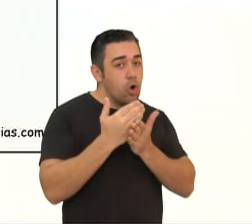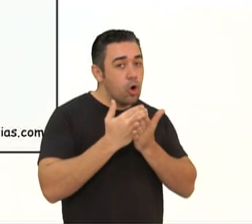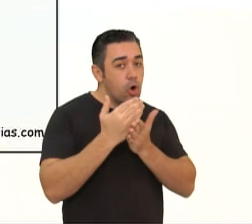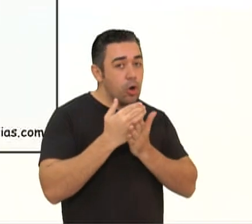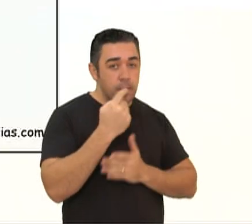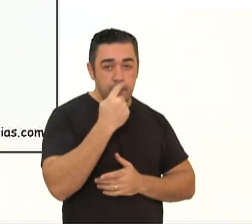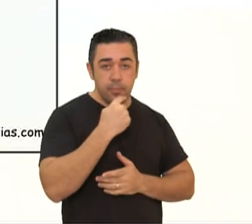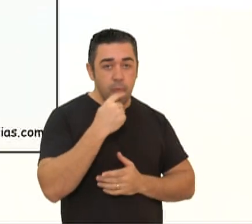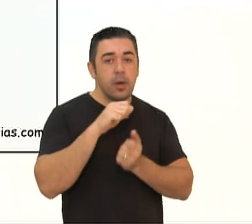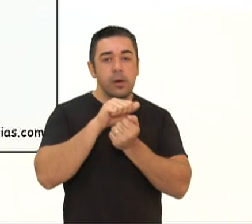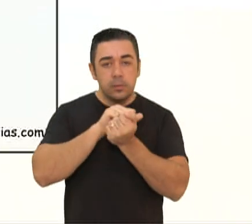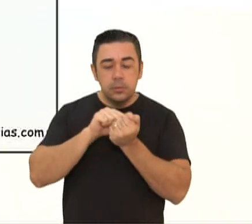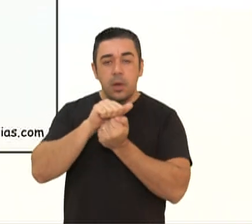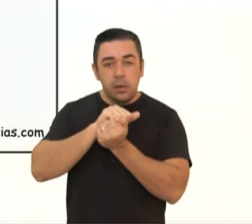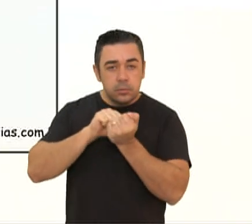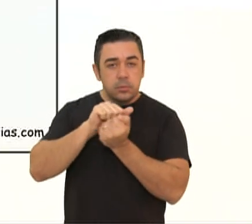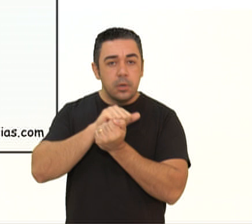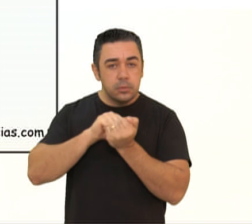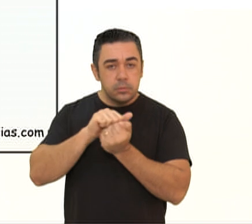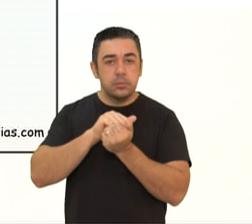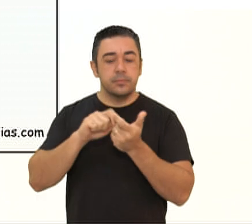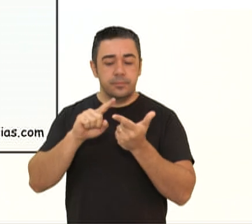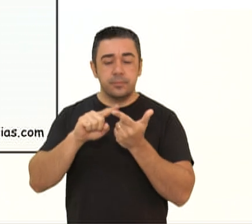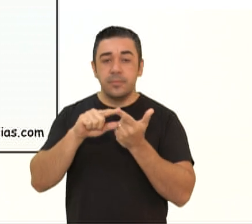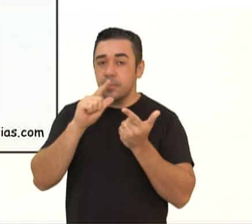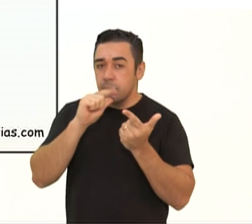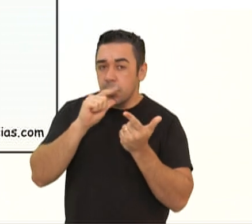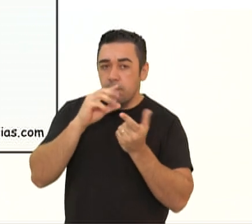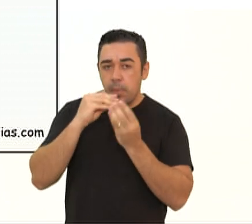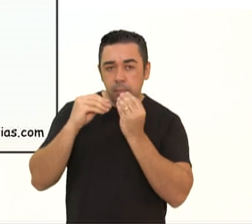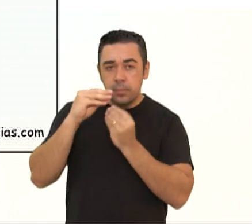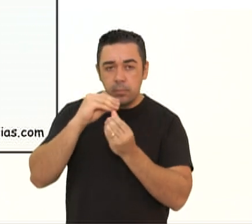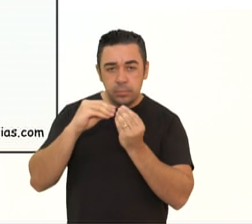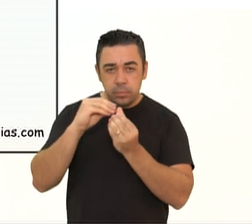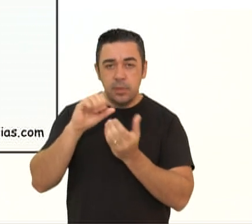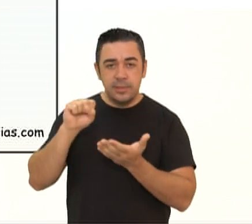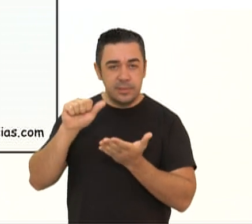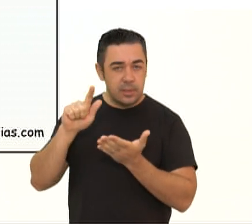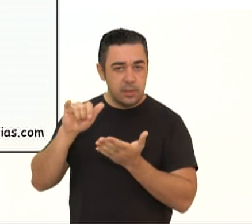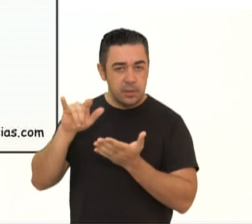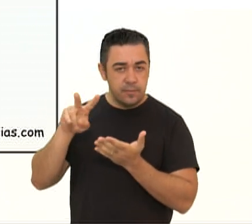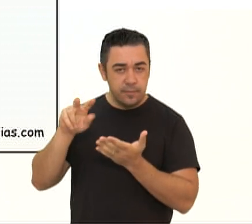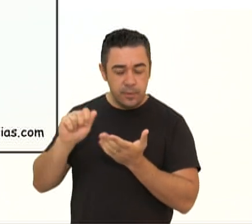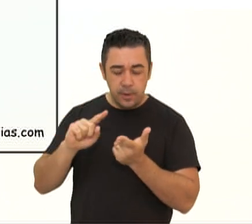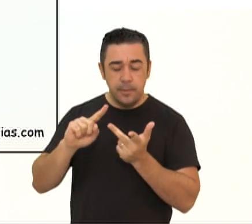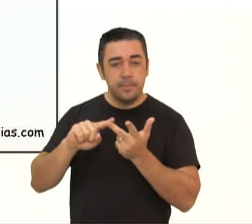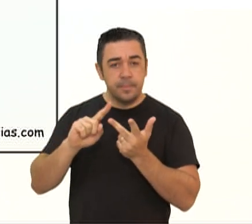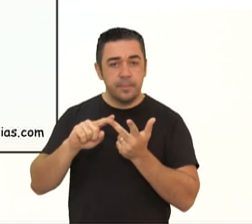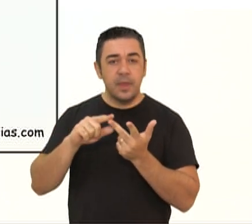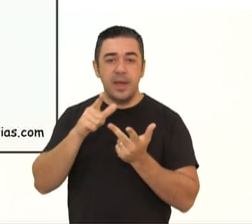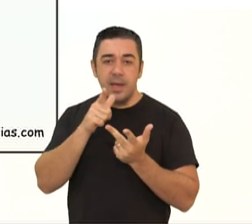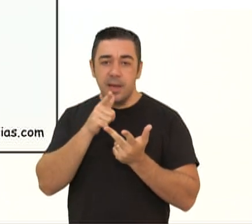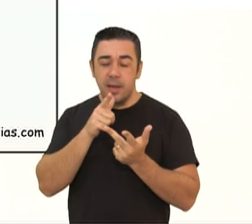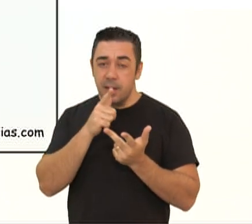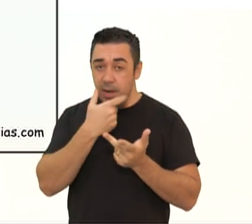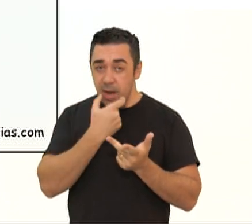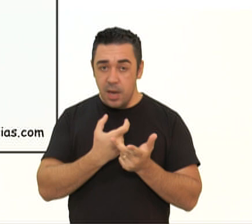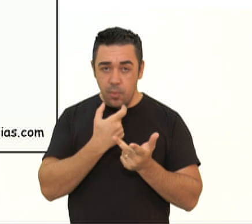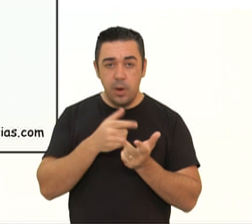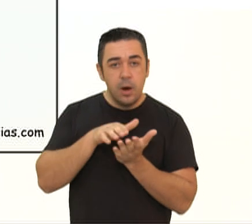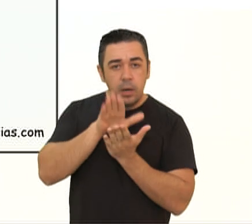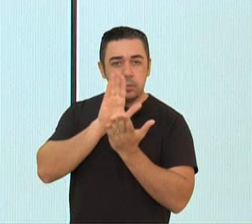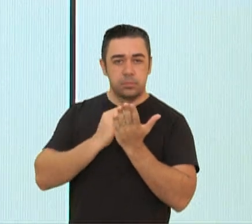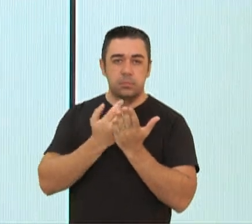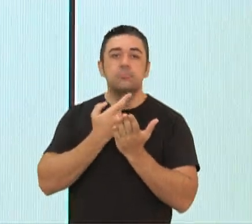a mastigação, com a umidificação do alimento, né? Pela saliva e a deglutição. Engoliu, ele